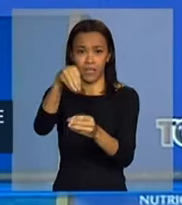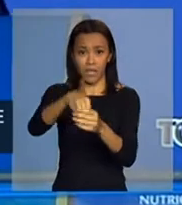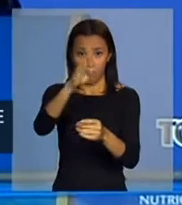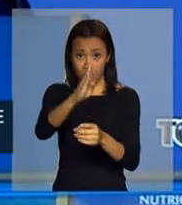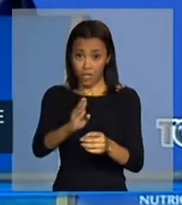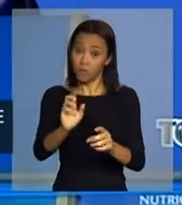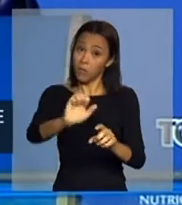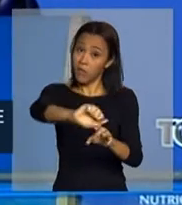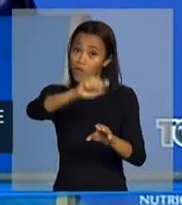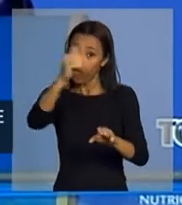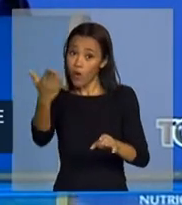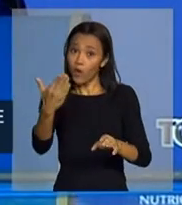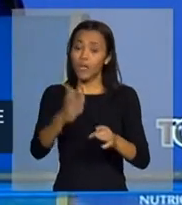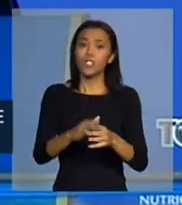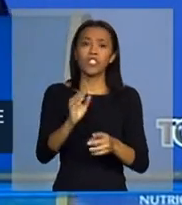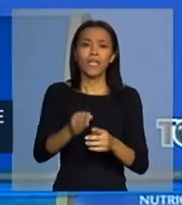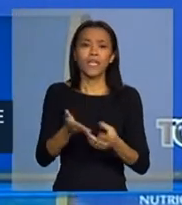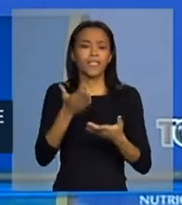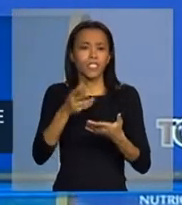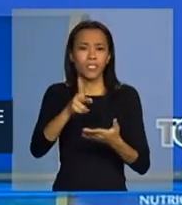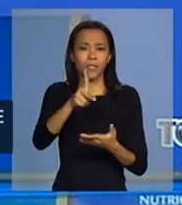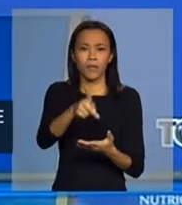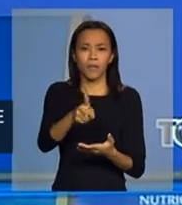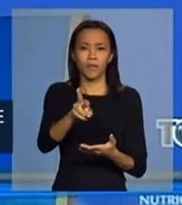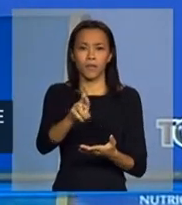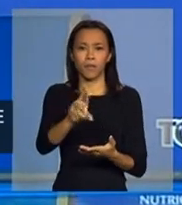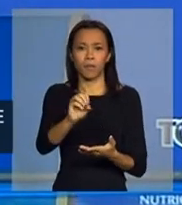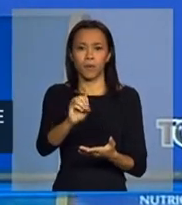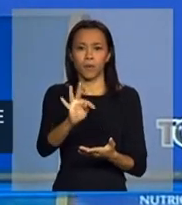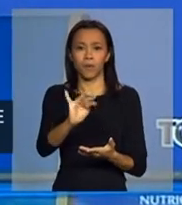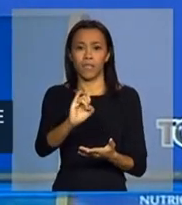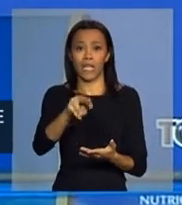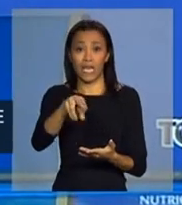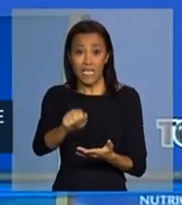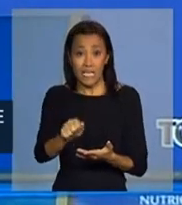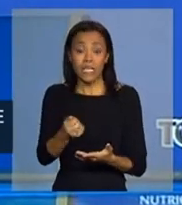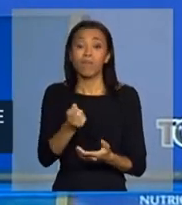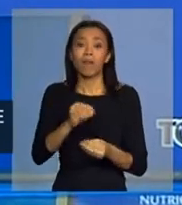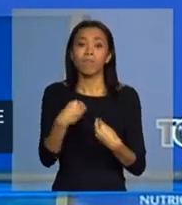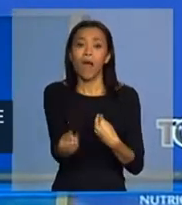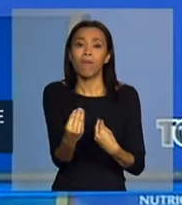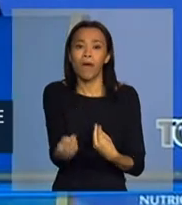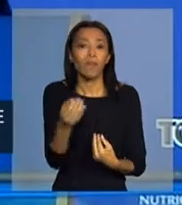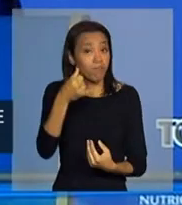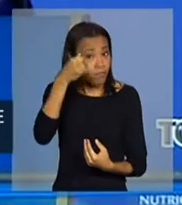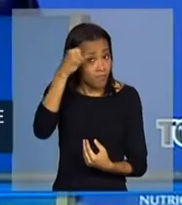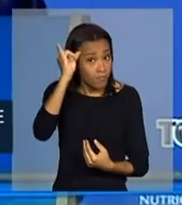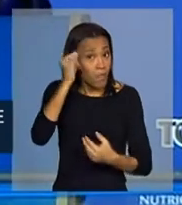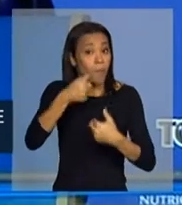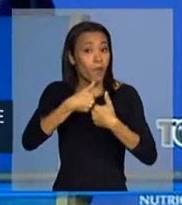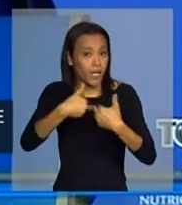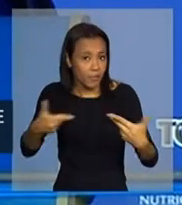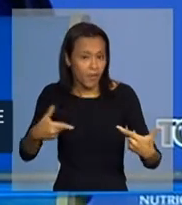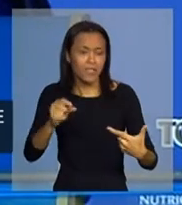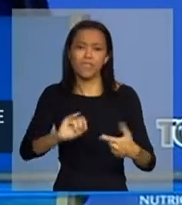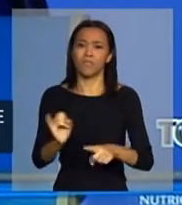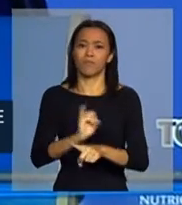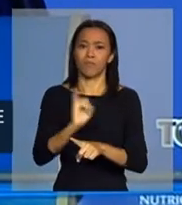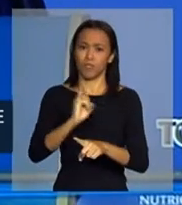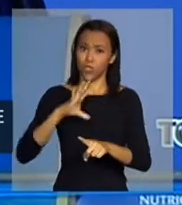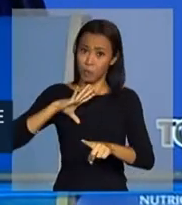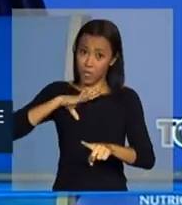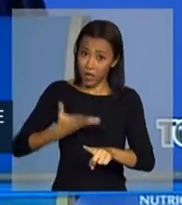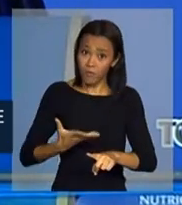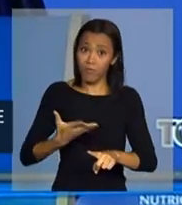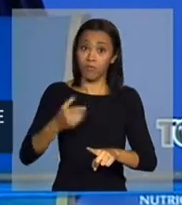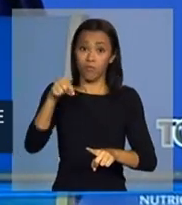externa, de proteínas animais, será um dos grandes desafios do século XXI.